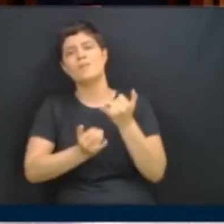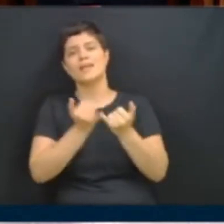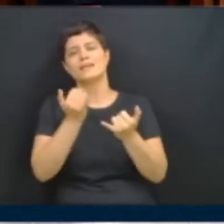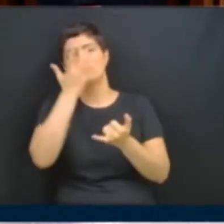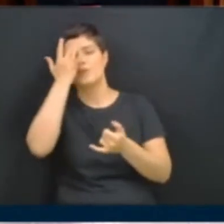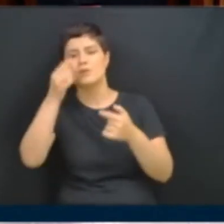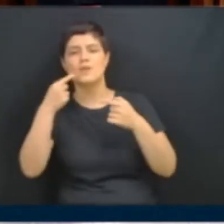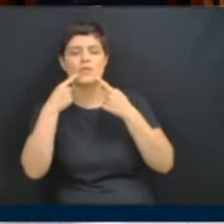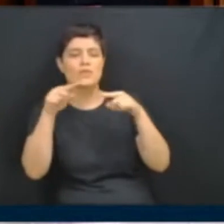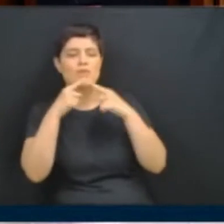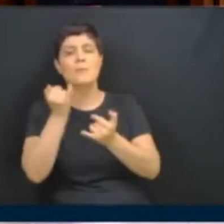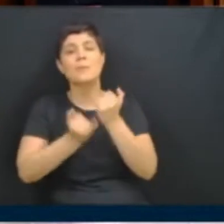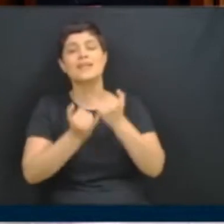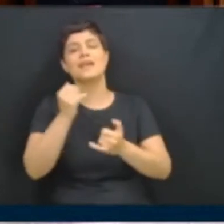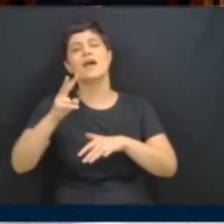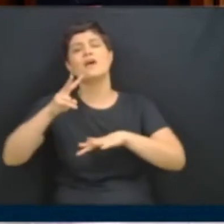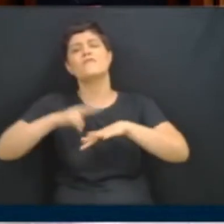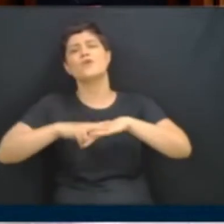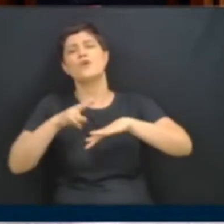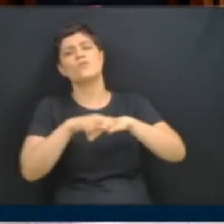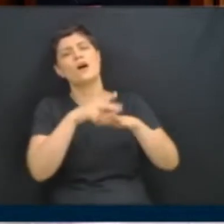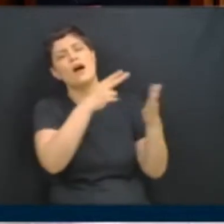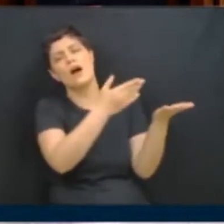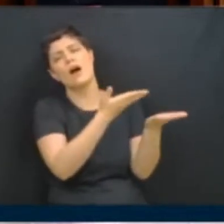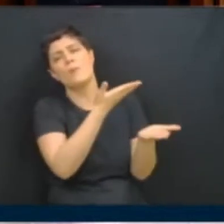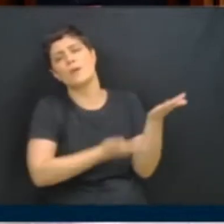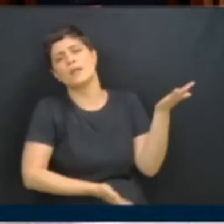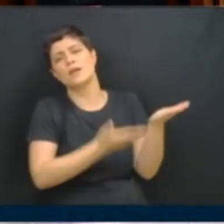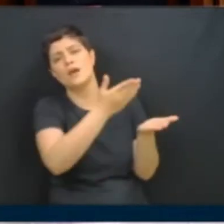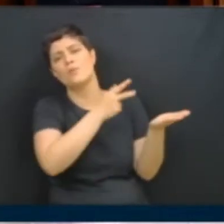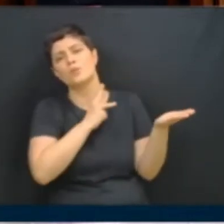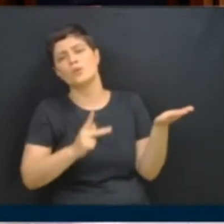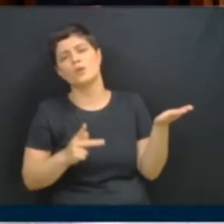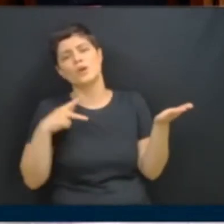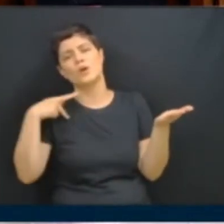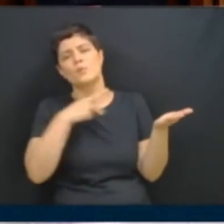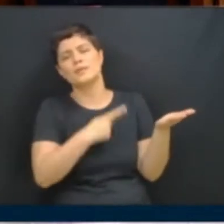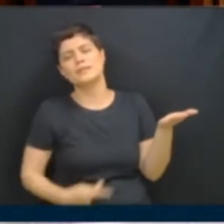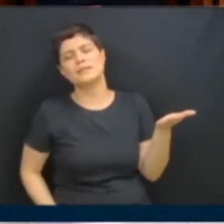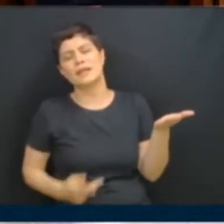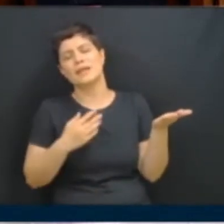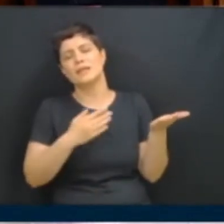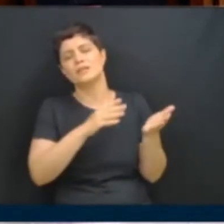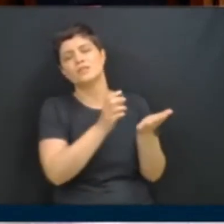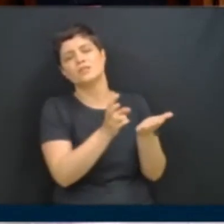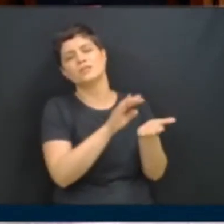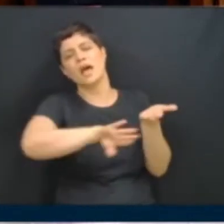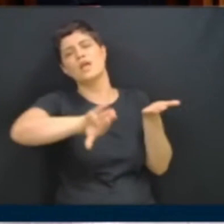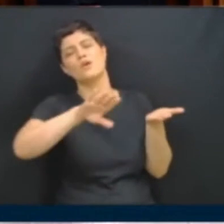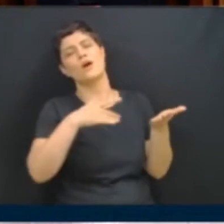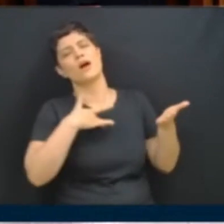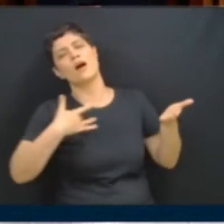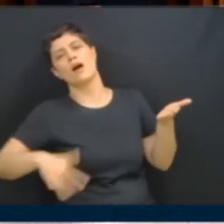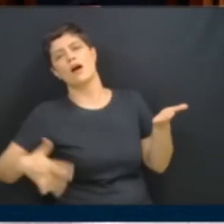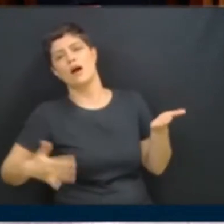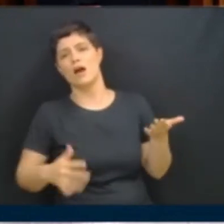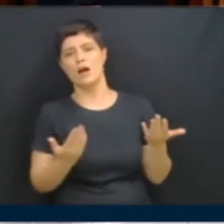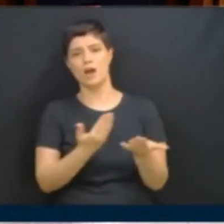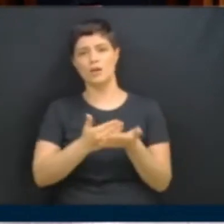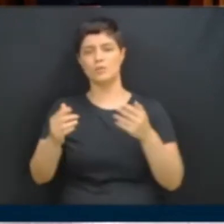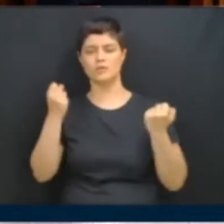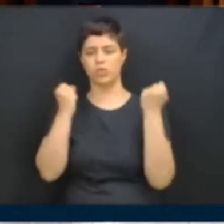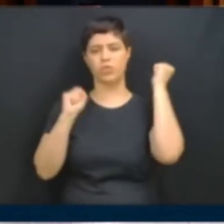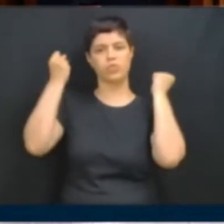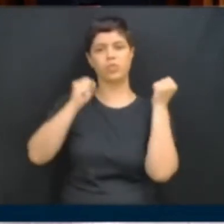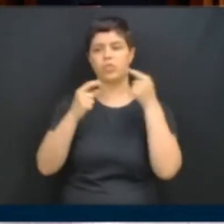político estão empolvorosas, agredindo o Lula. É incrível esse processo. Temos que